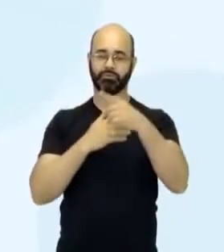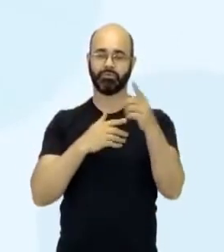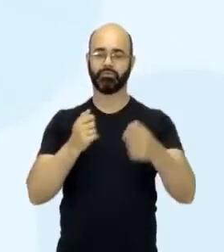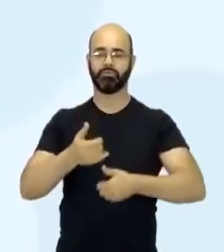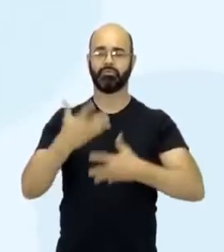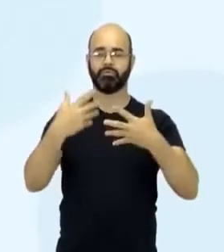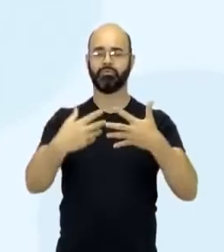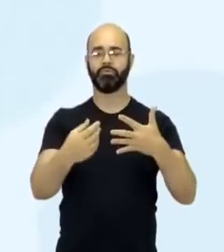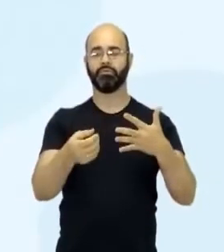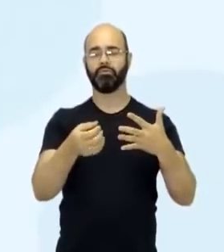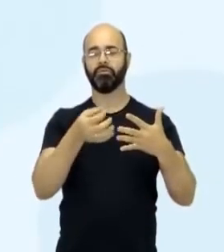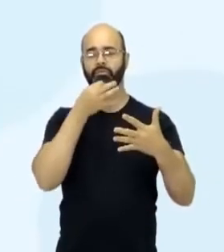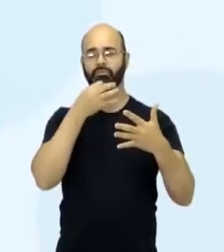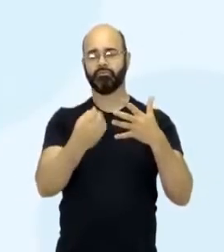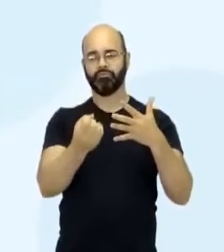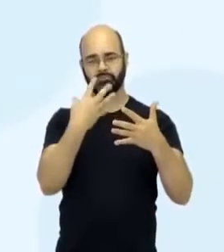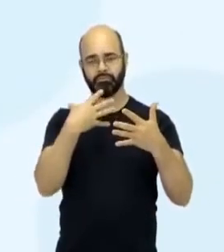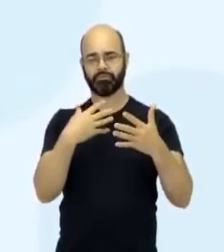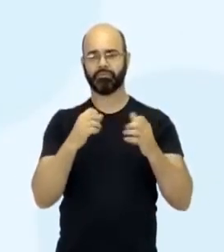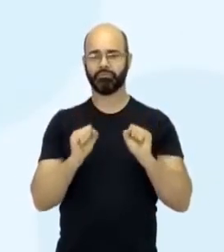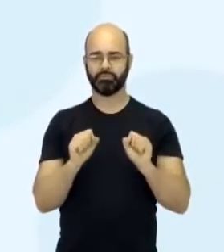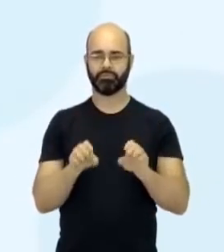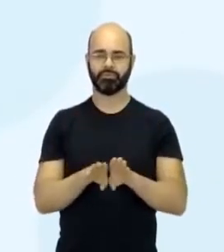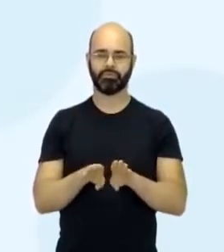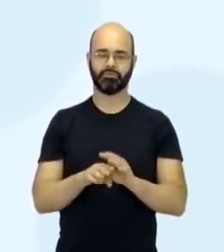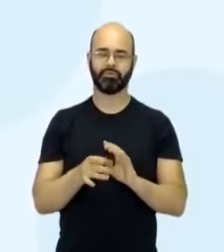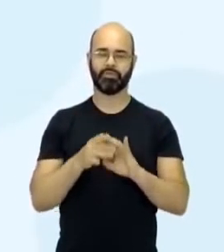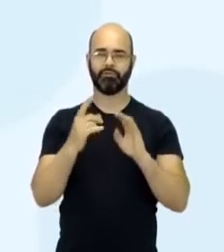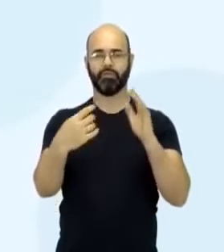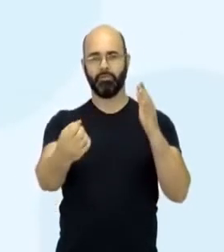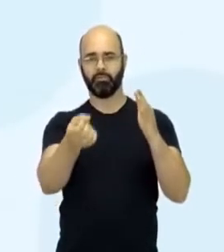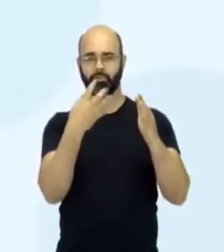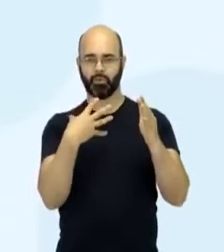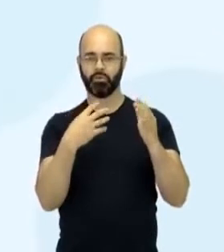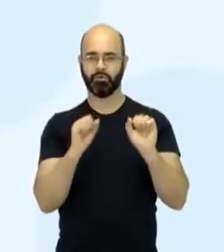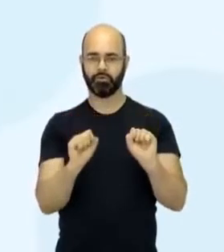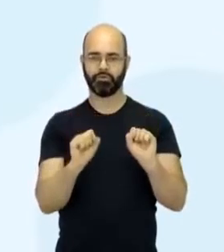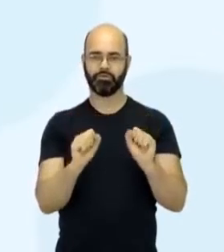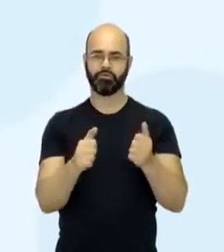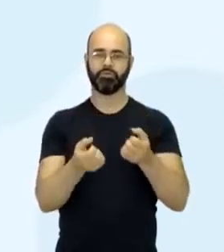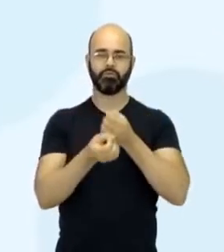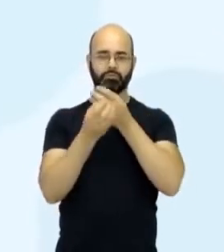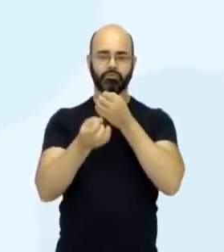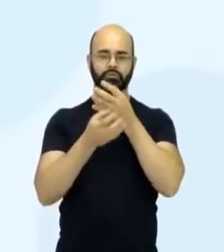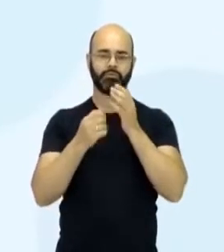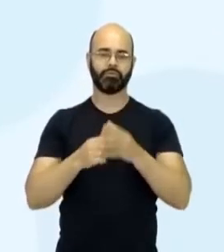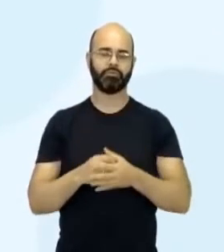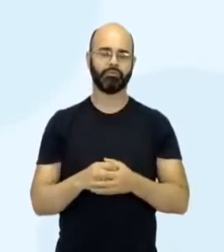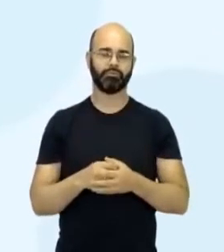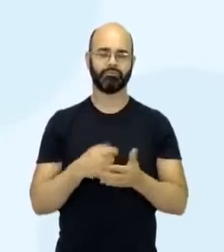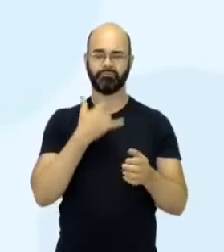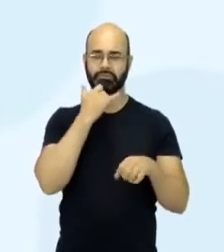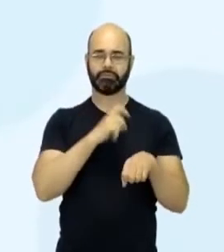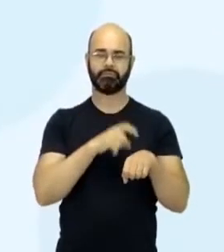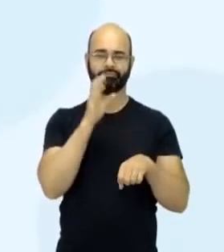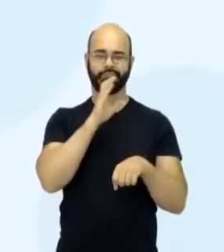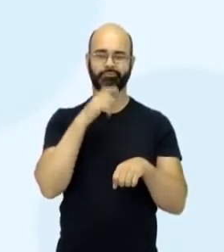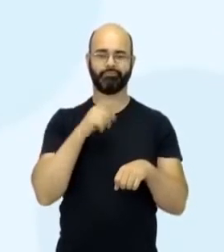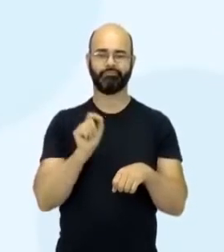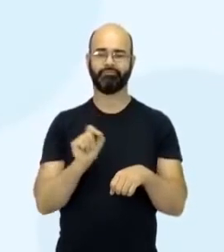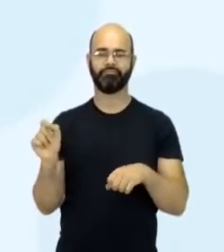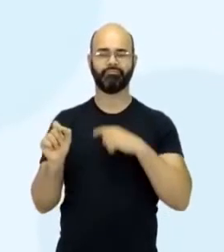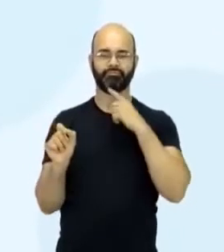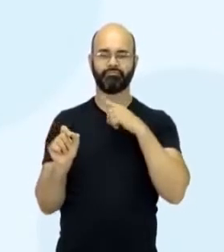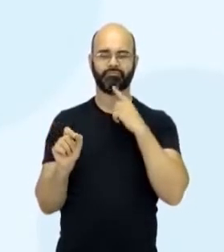mandar uma sugestão, né, Elaine? Sim. De alguma... Não vou tentar não, porque o tempo já está voando. Vamos